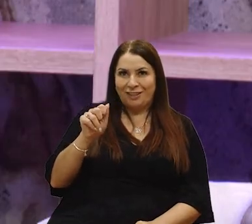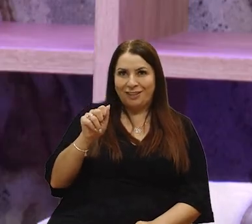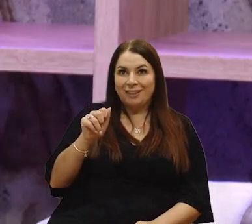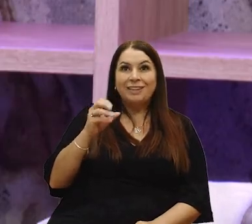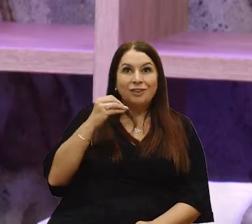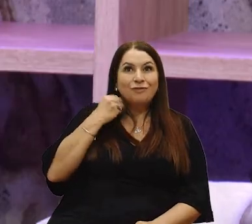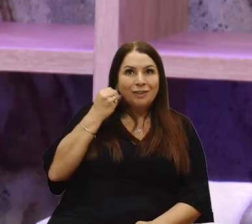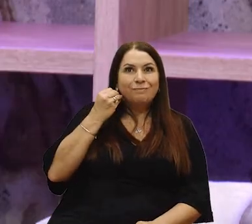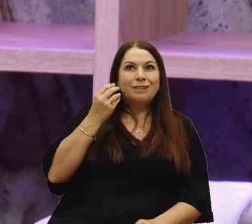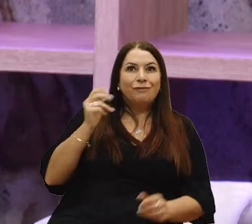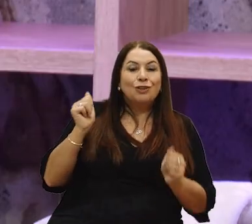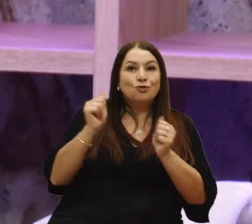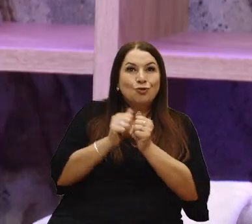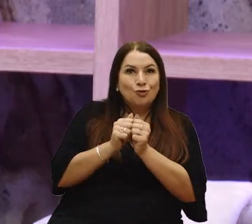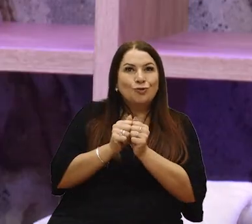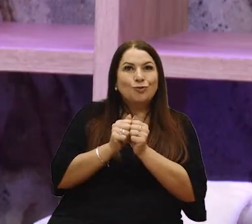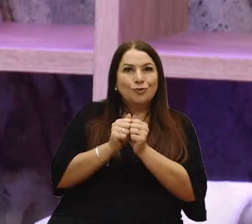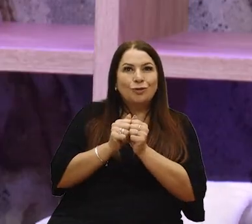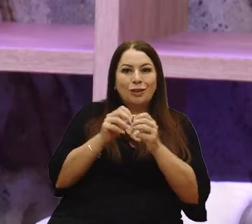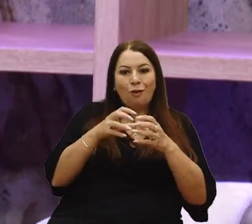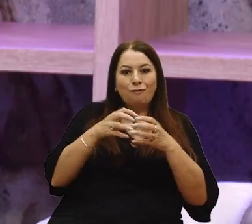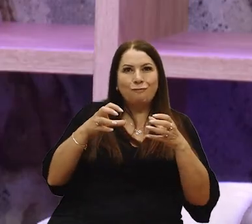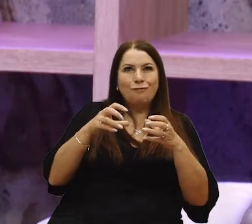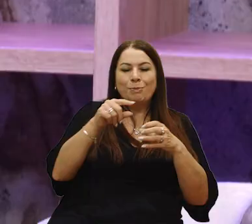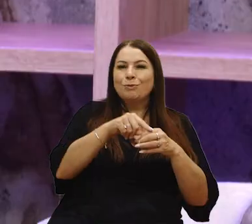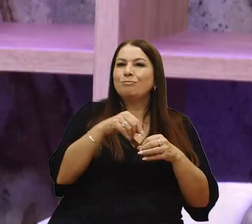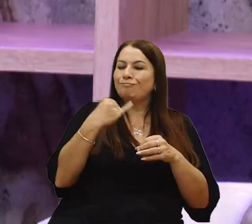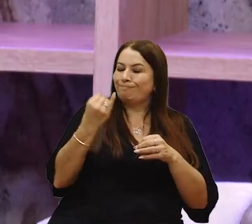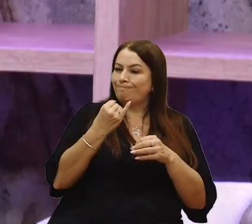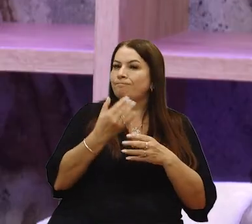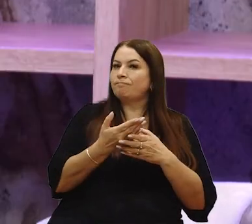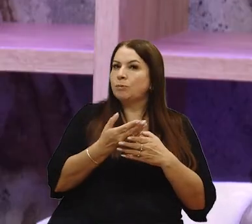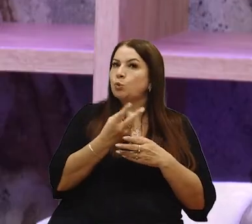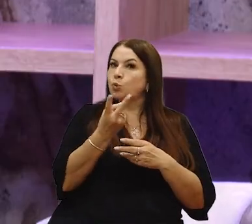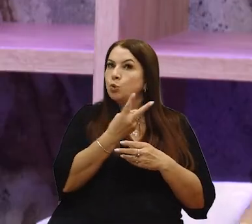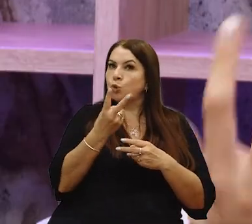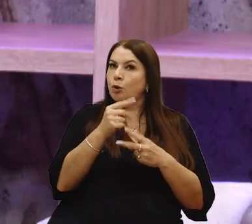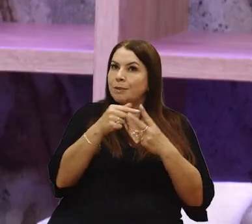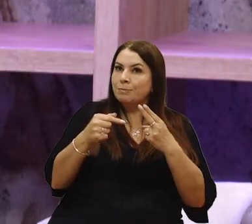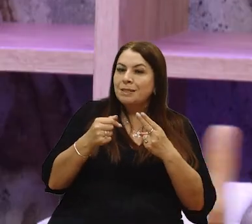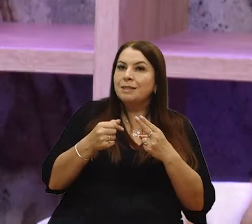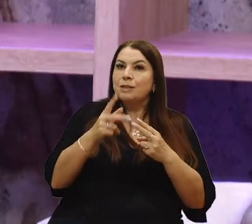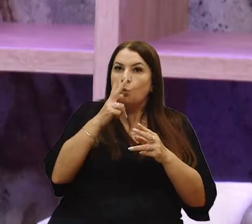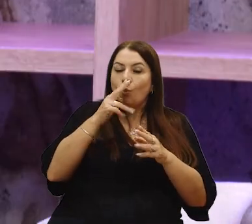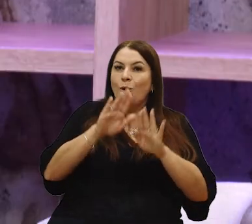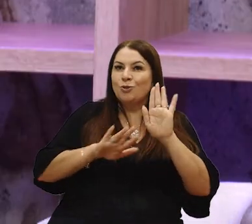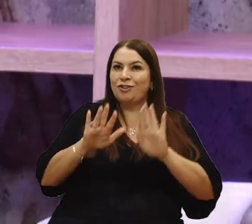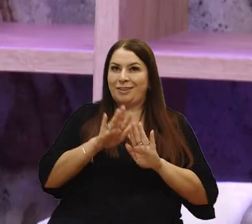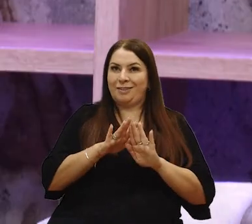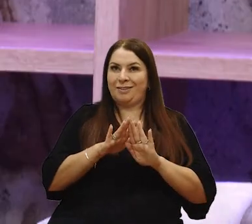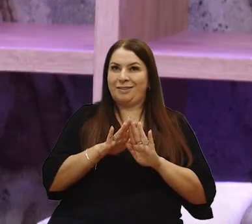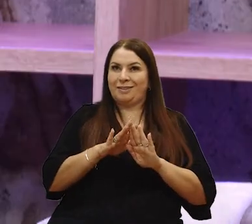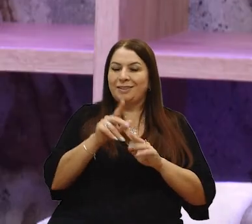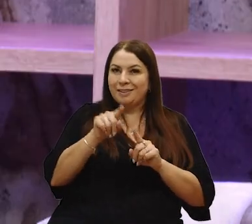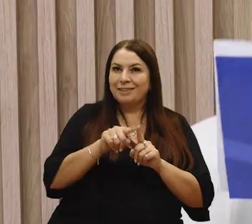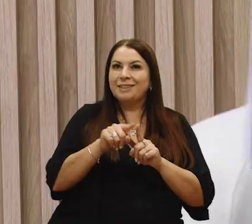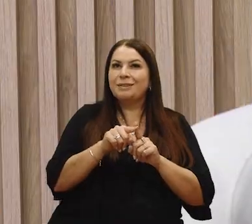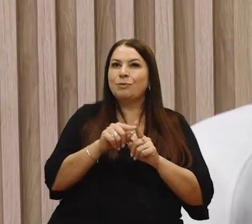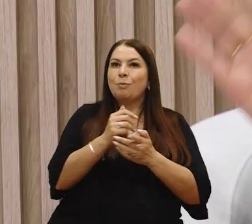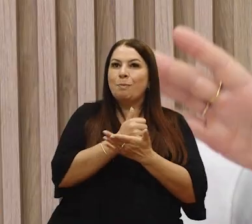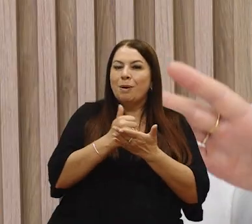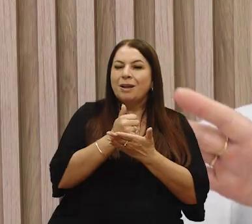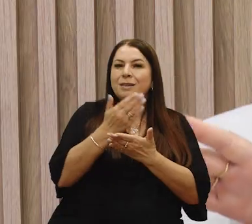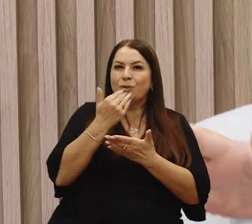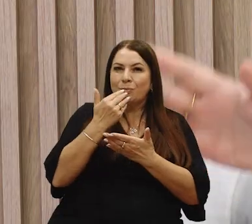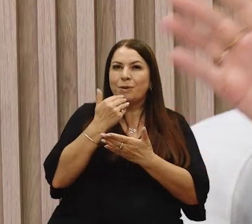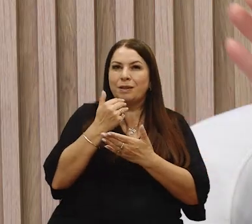sendo absorvidas da forma correta, né? Então, a gente tem várias suplementações específicas conforme cada demanda da paciente. Então,